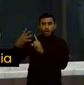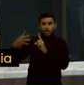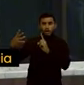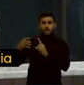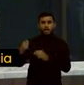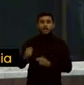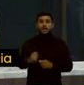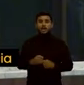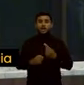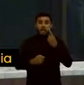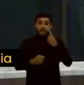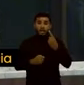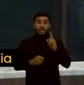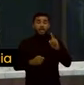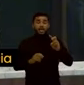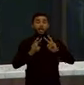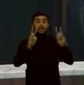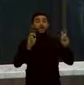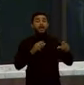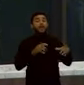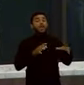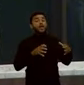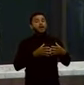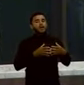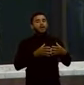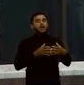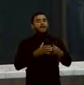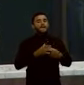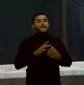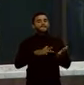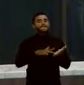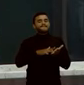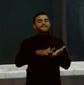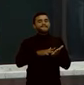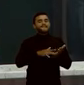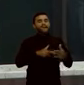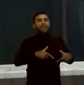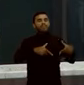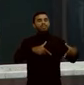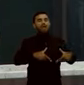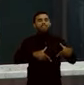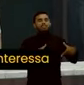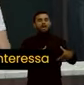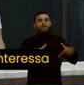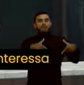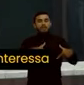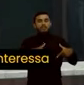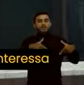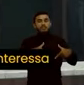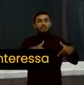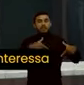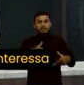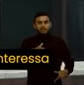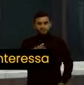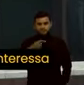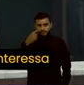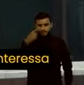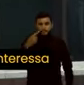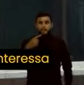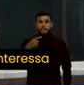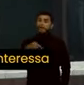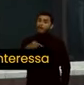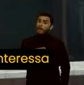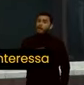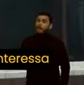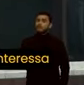da militância que usa a pauta LGBT para criar